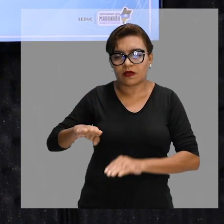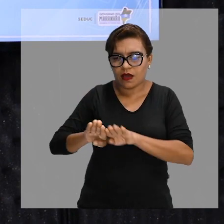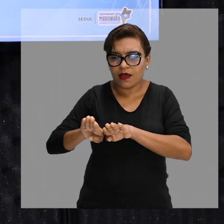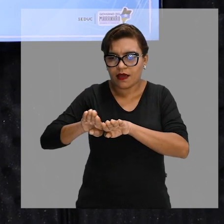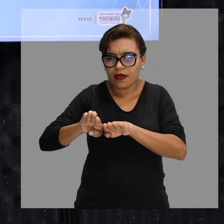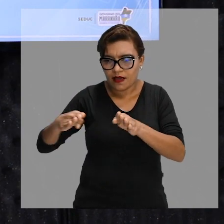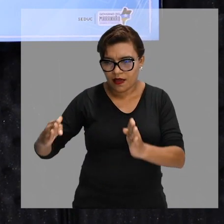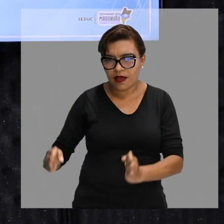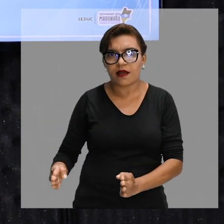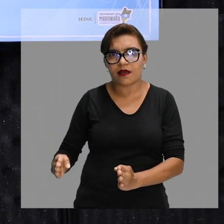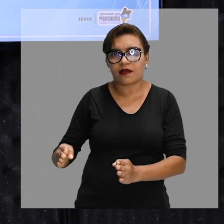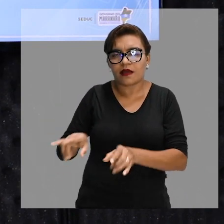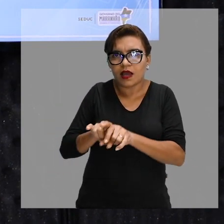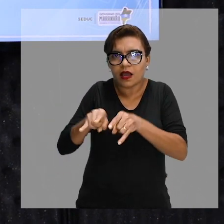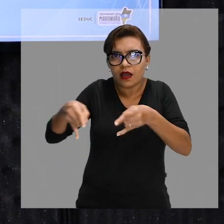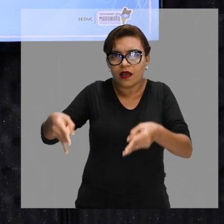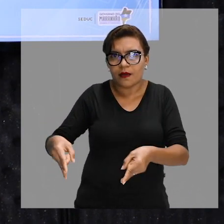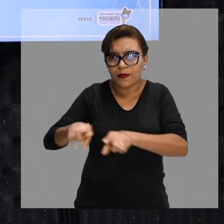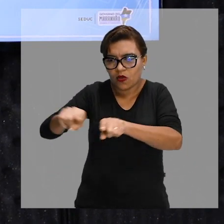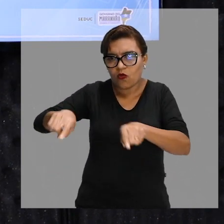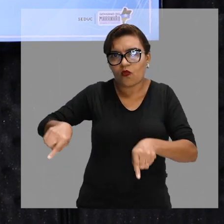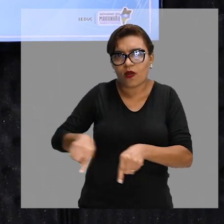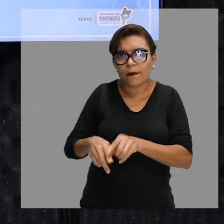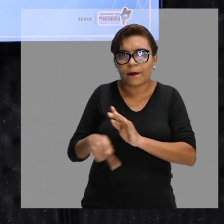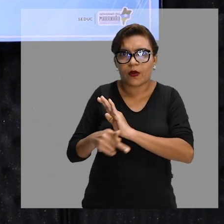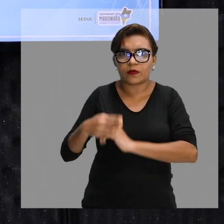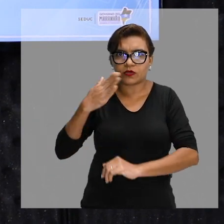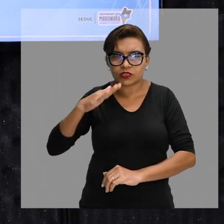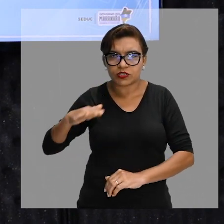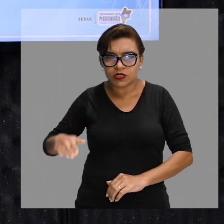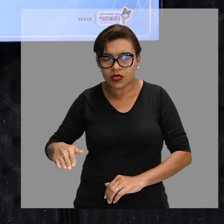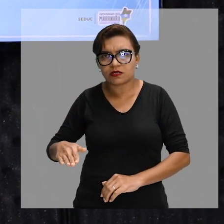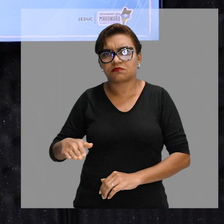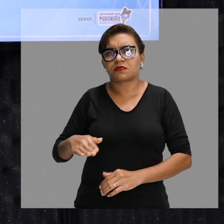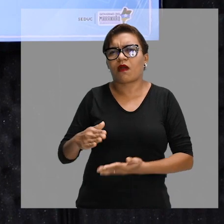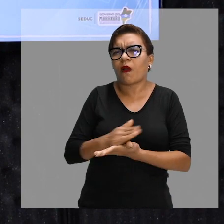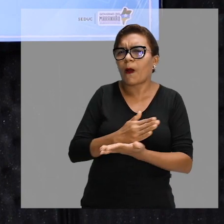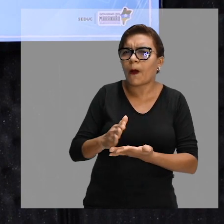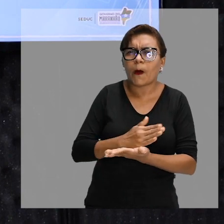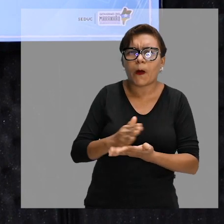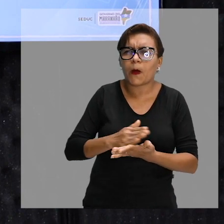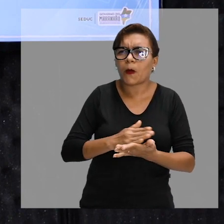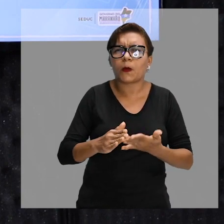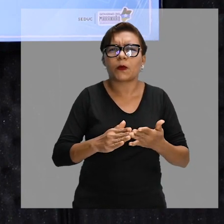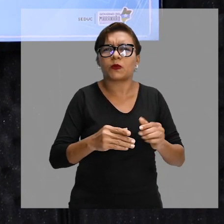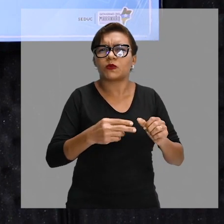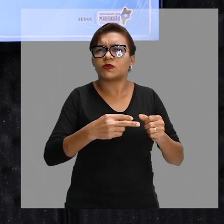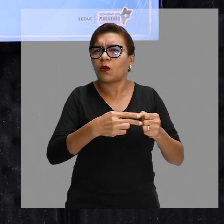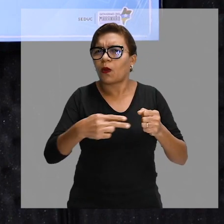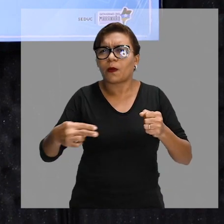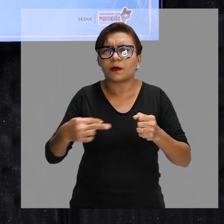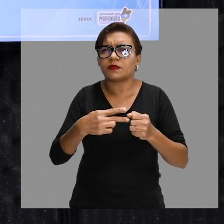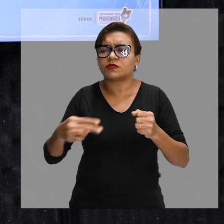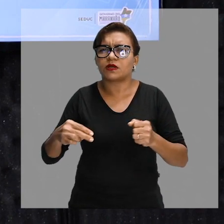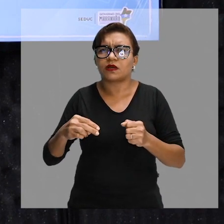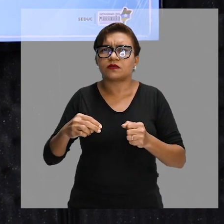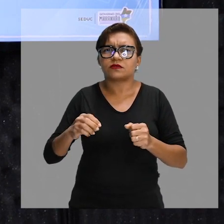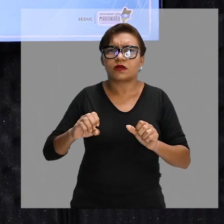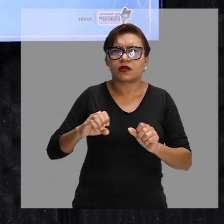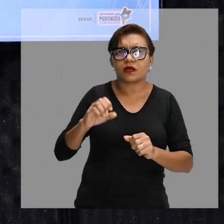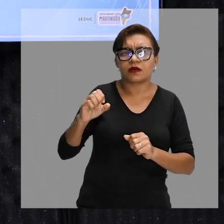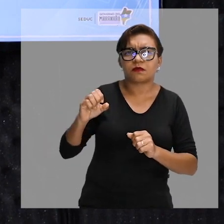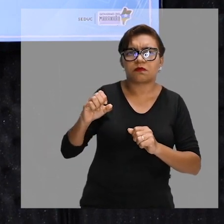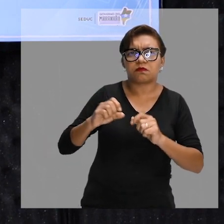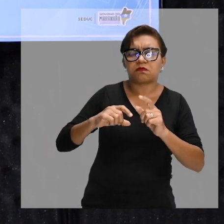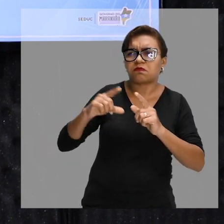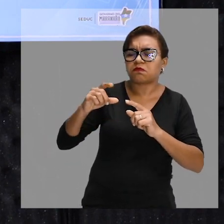né? Que existem alguns adesivos que são colocados aí e que ele brilha também no escuro, ok? Então ele emite aquele brilho no escuro. Ou